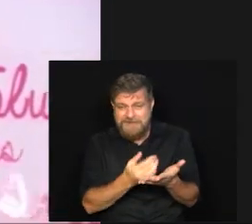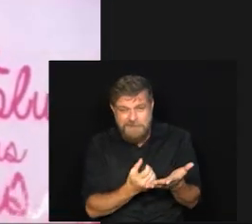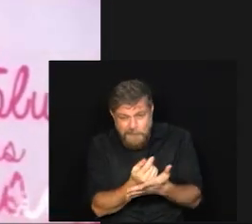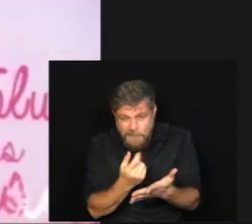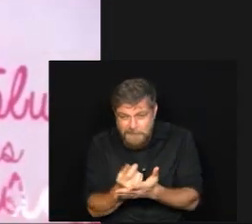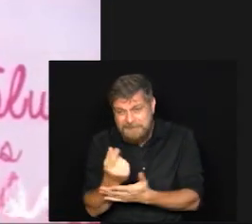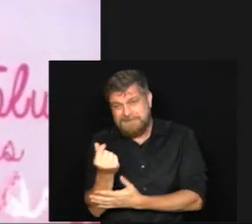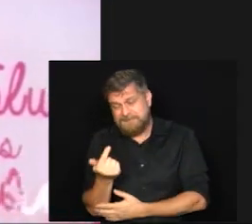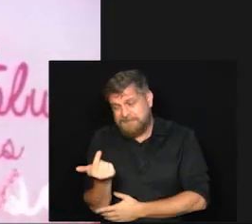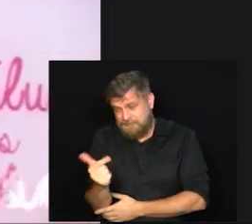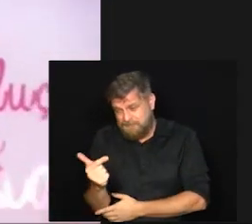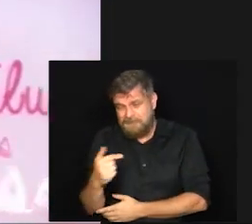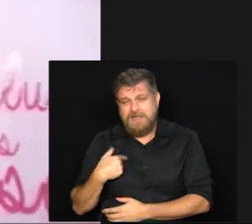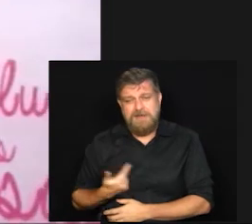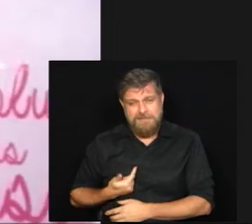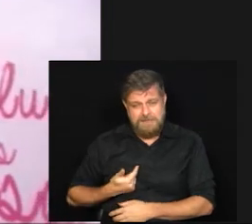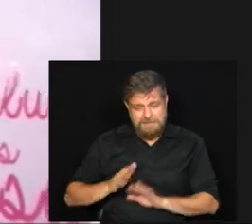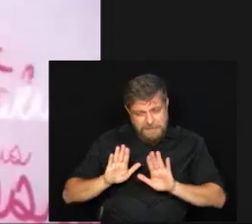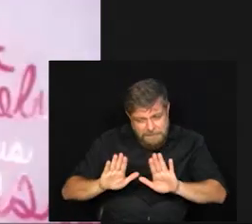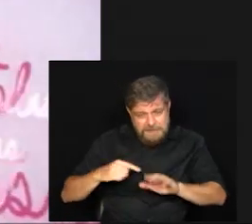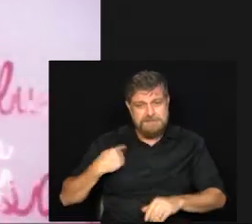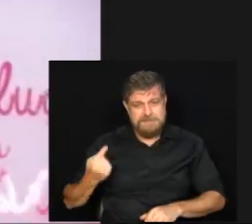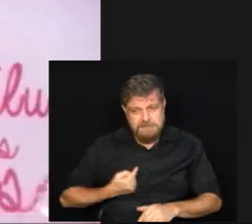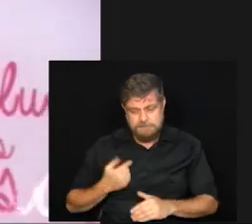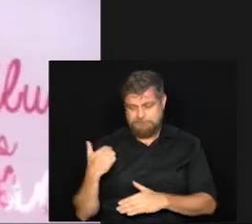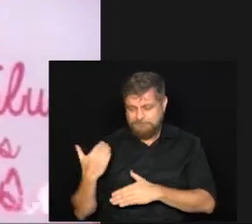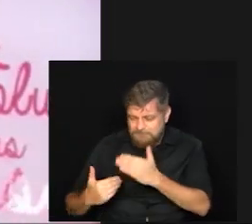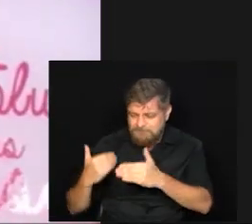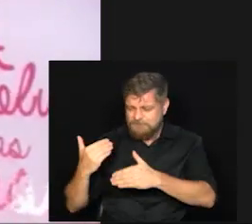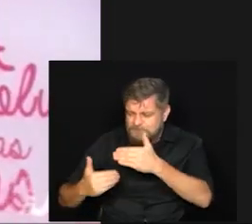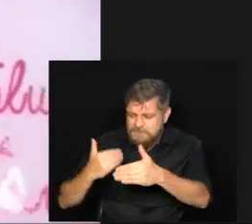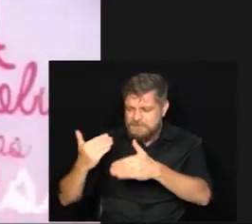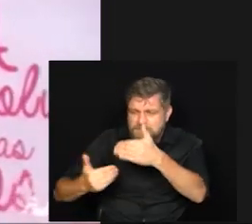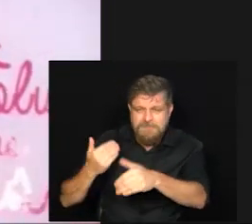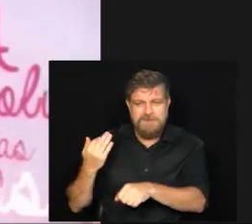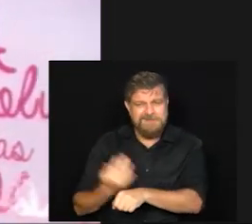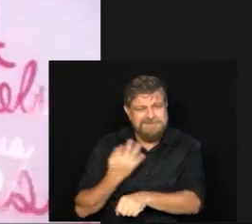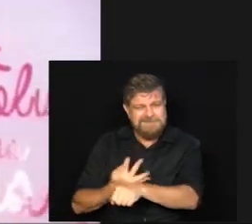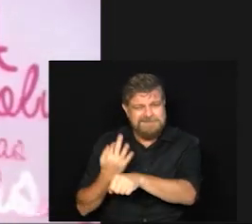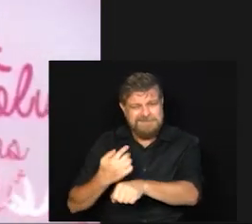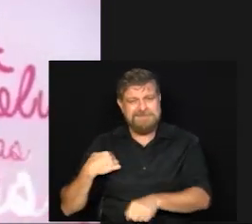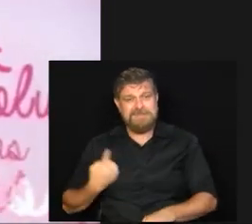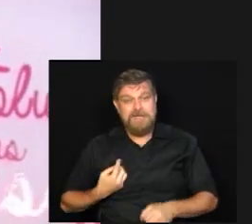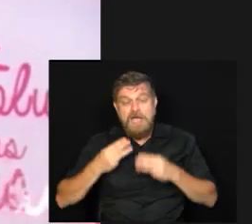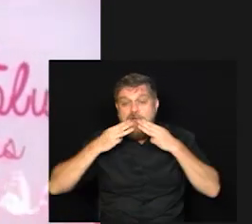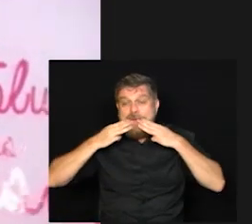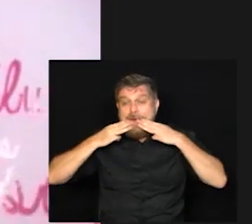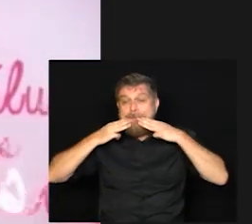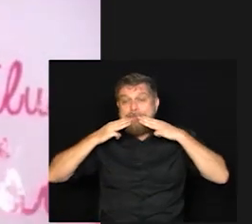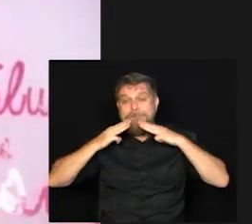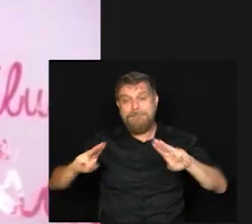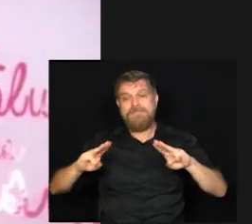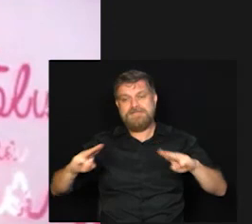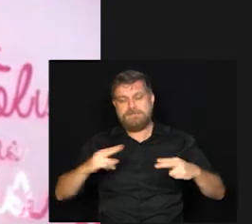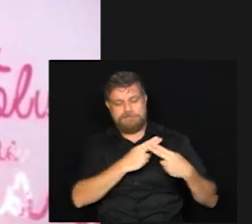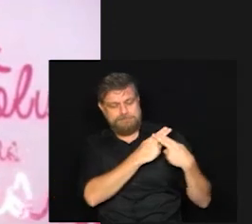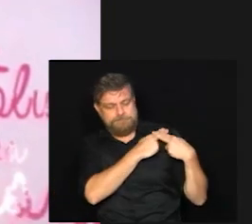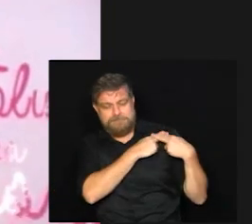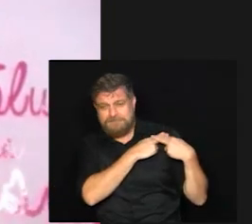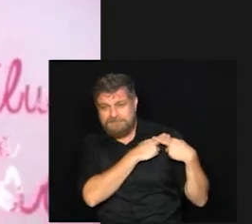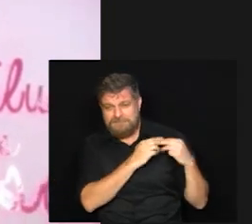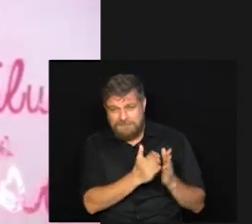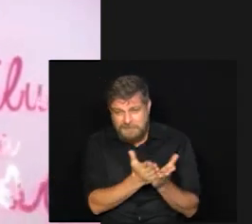específico, mas a gente vem crescendo justamente por isso, assim, porque faz parte de uma missão, sabe? Não deixar o